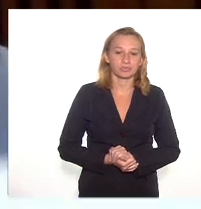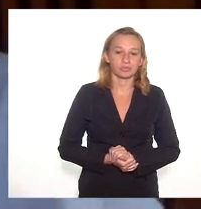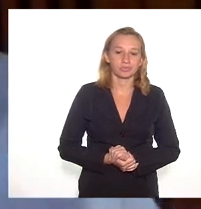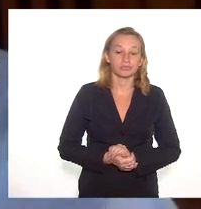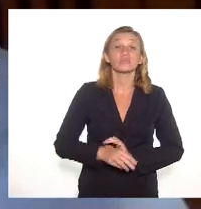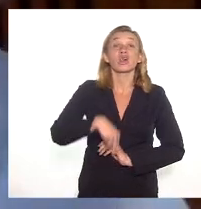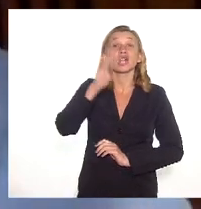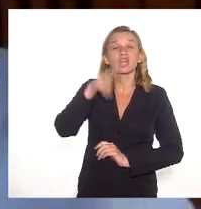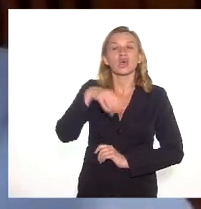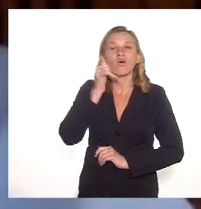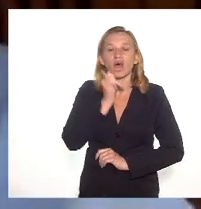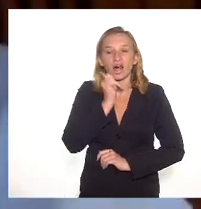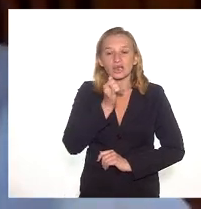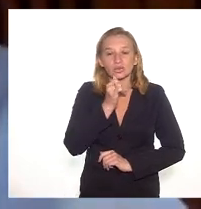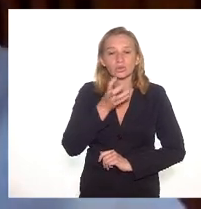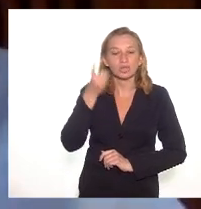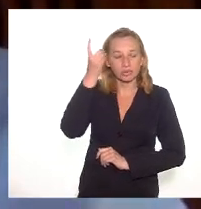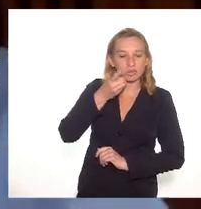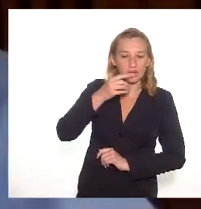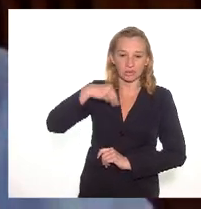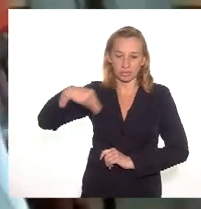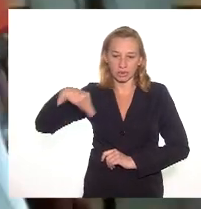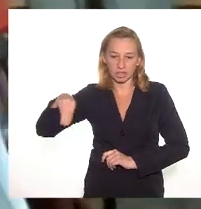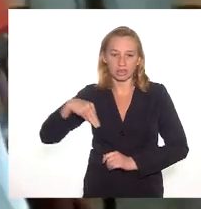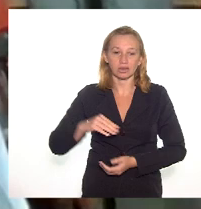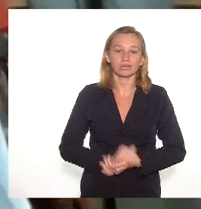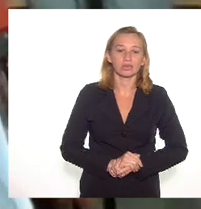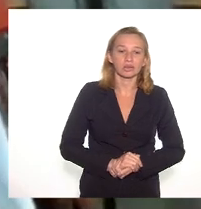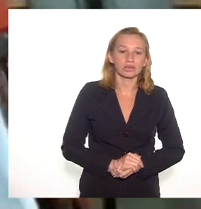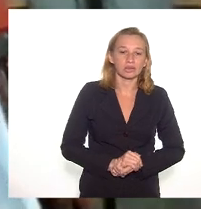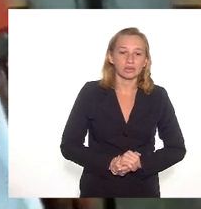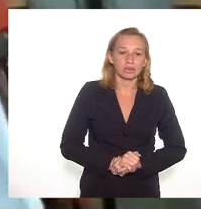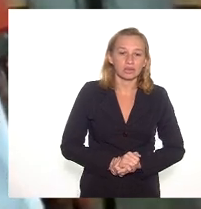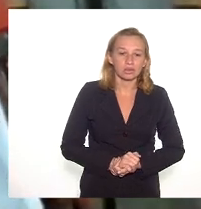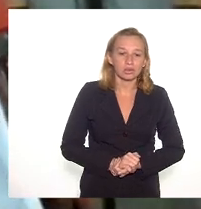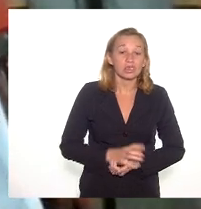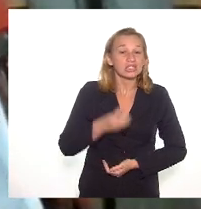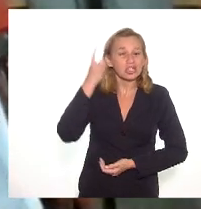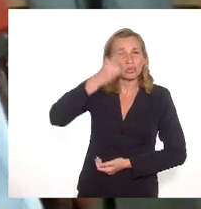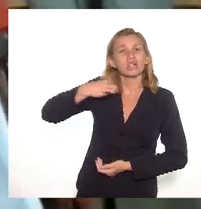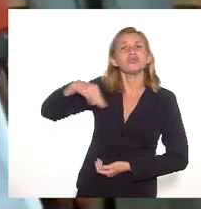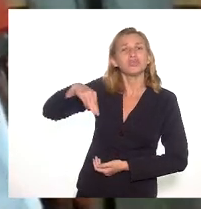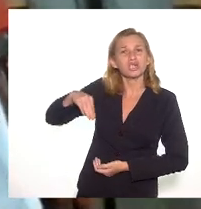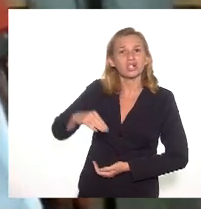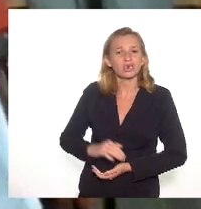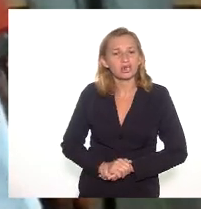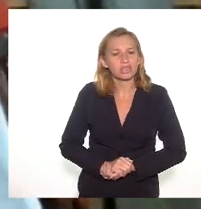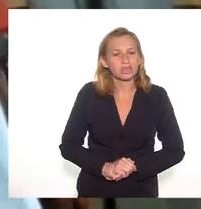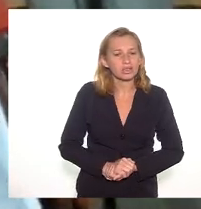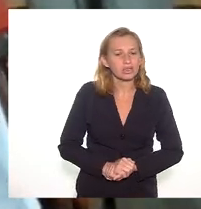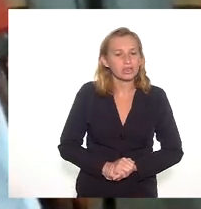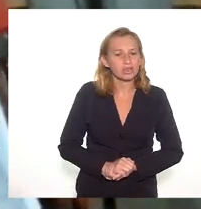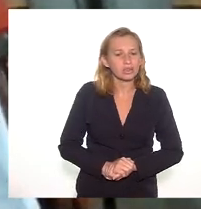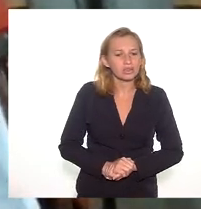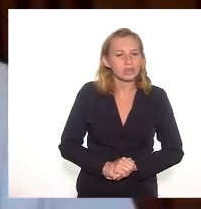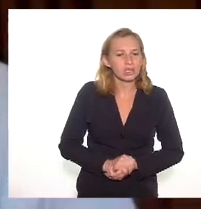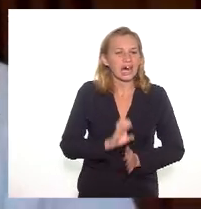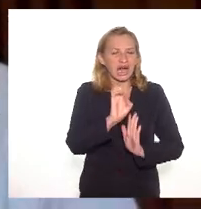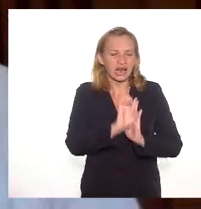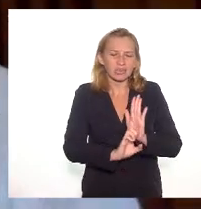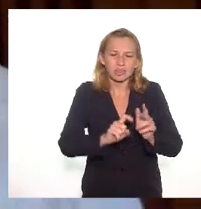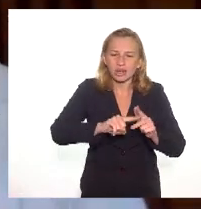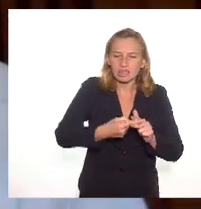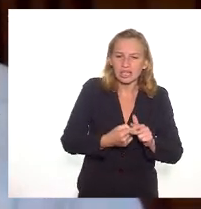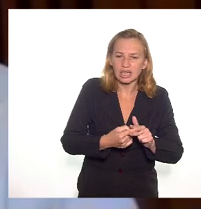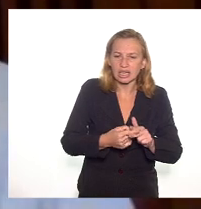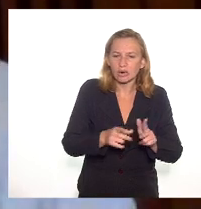Quem é o relator? É o deputado Carlos Mink. Sou eu. Deputado Mink, Você achou boa? A emenda altera a data